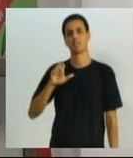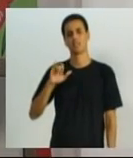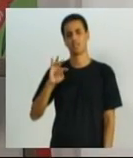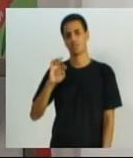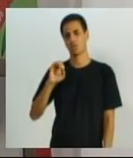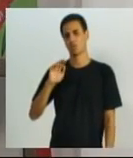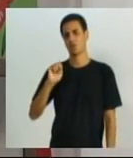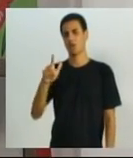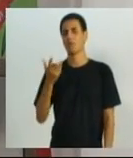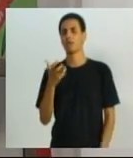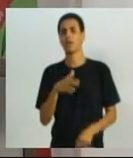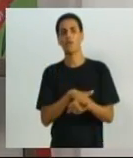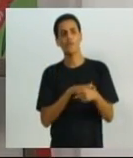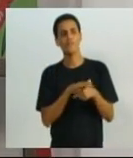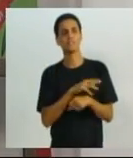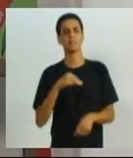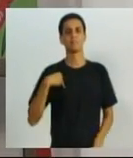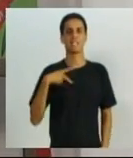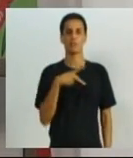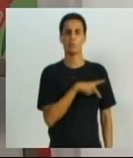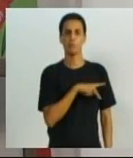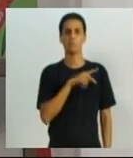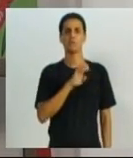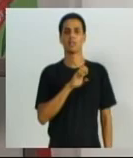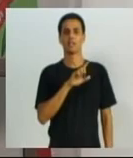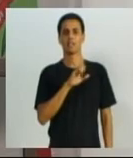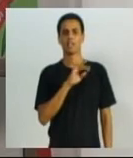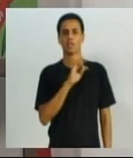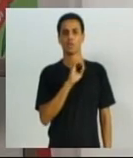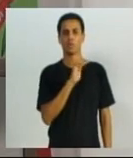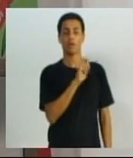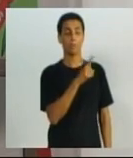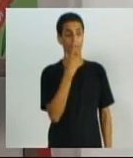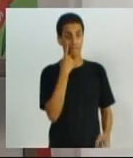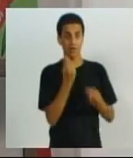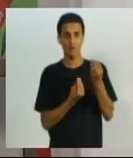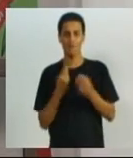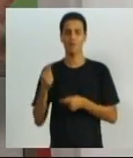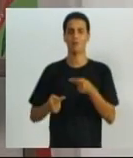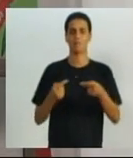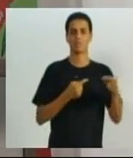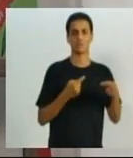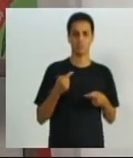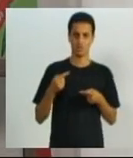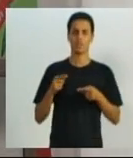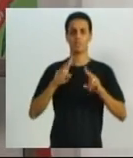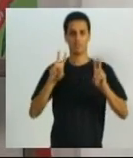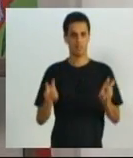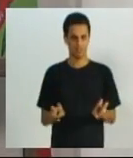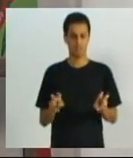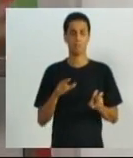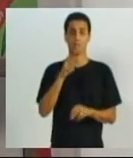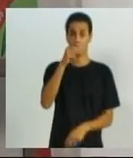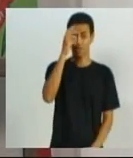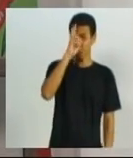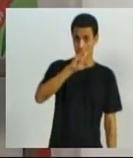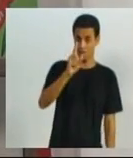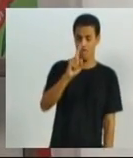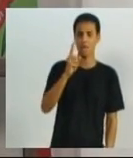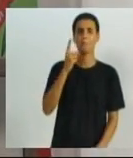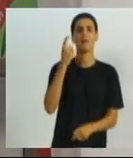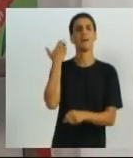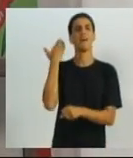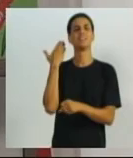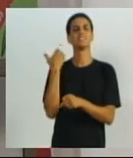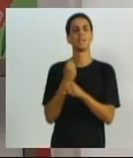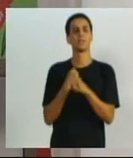Promotoria Eleitoral, com o Ministério Público Eleitoral, para vermos como é que nós vamos trabalhar nessas questões. Para quem não lembra disso, há anos atrás, aqui em